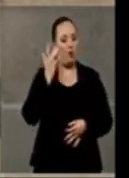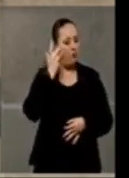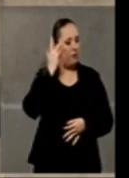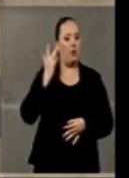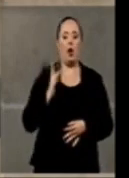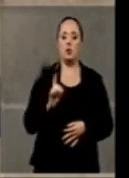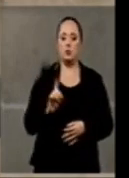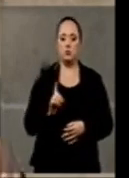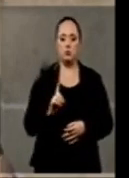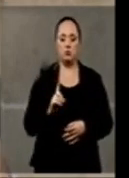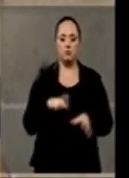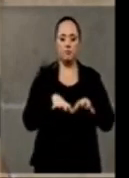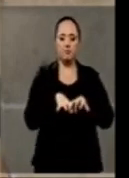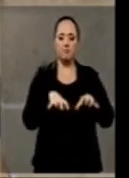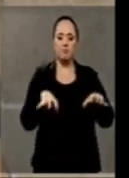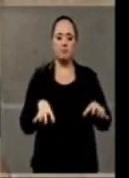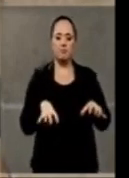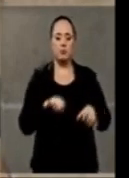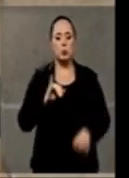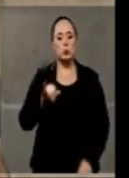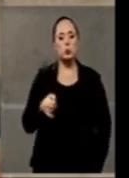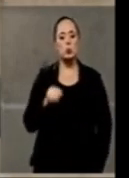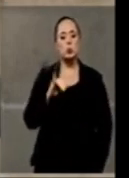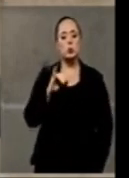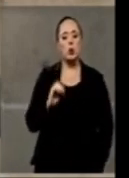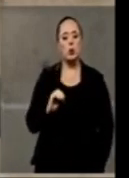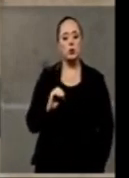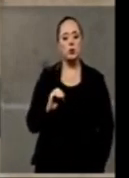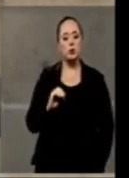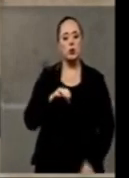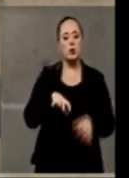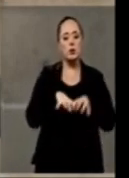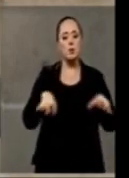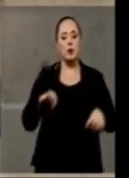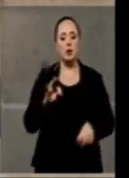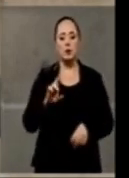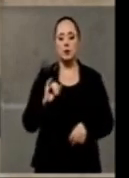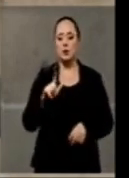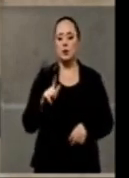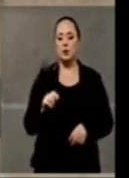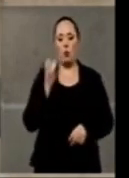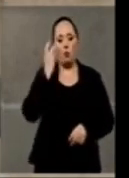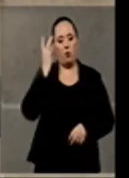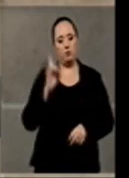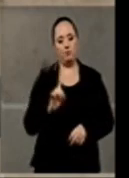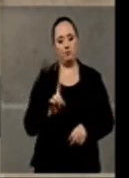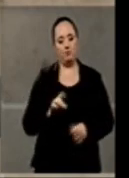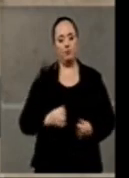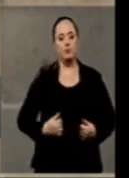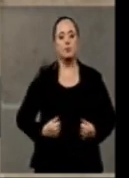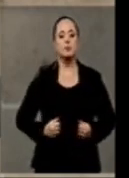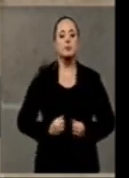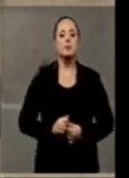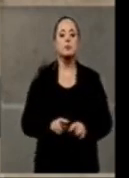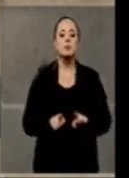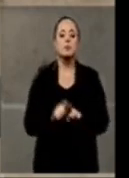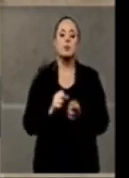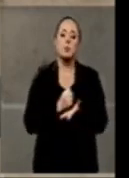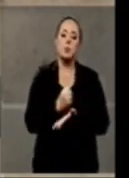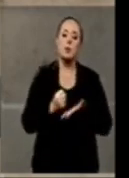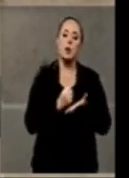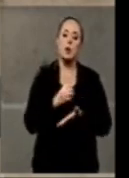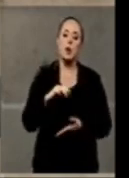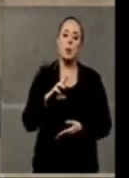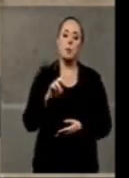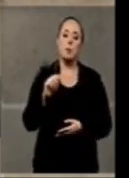assim separar o joio do trigo também o fundamento moral a que